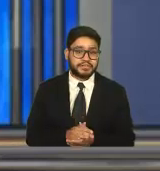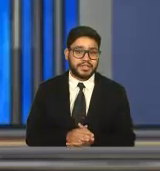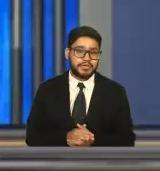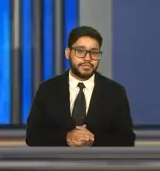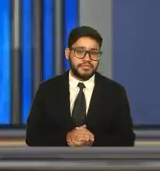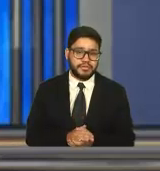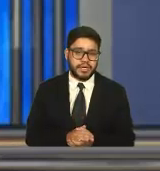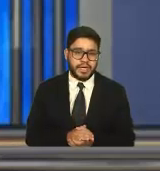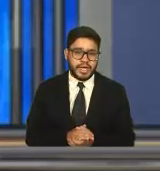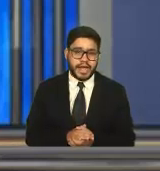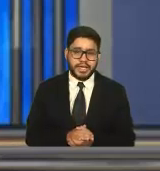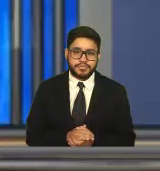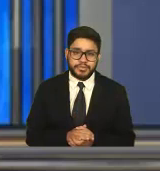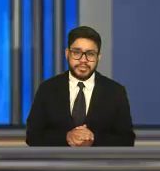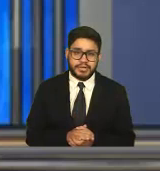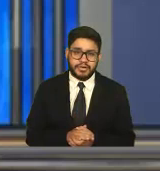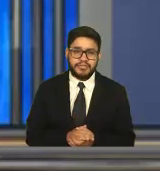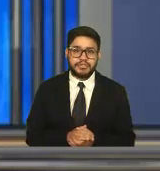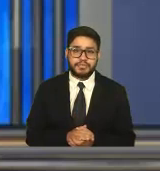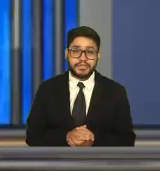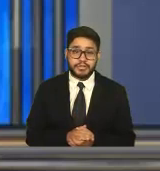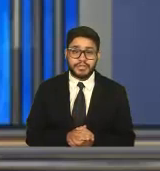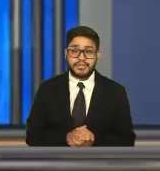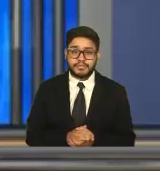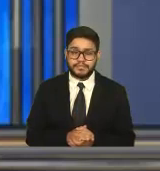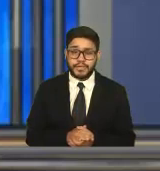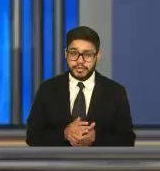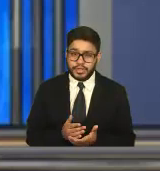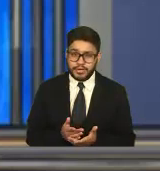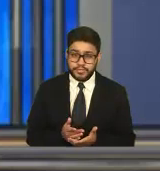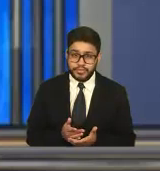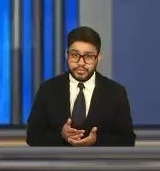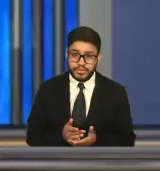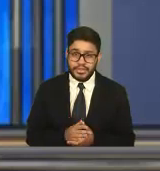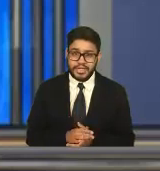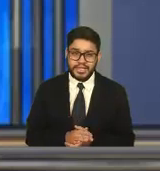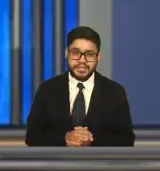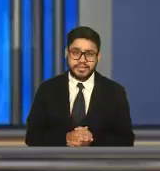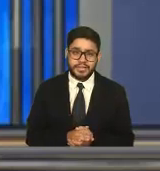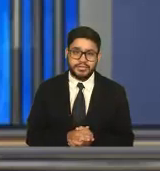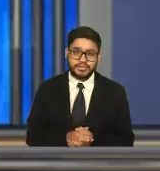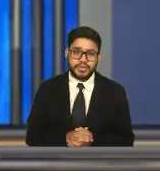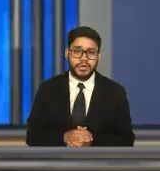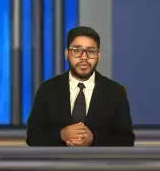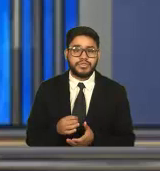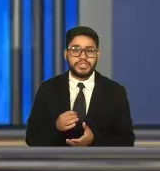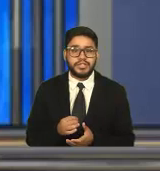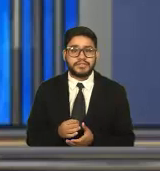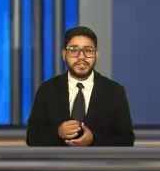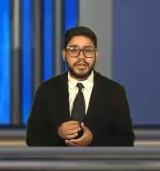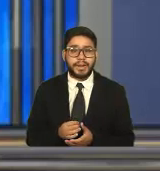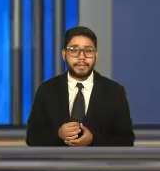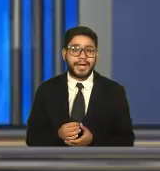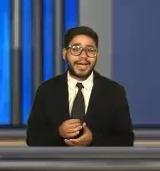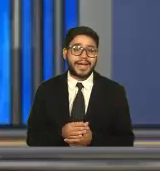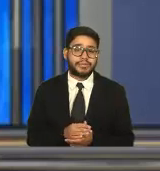emocionante a reação dele quando me viu ele é esposa estavam Aflitos pela situação show o que agradecer a Deus o